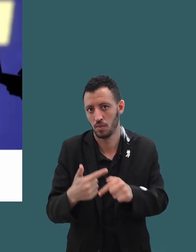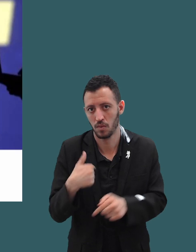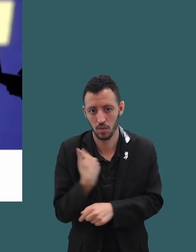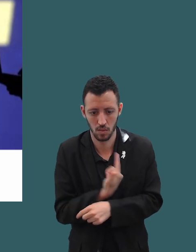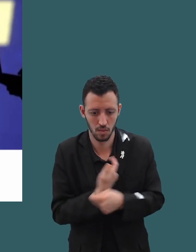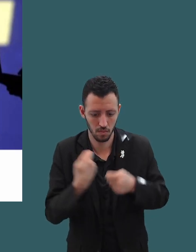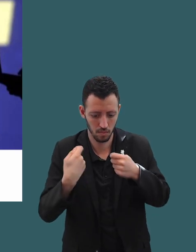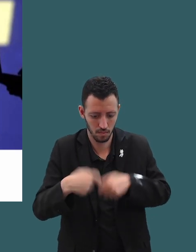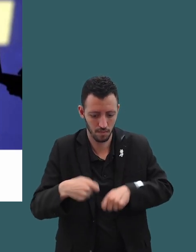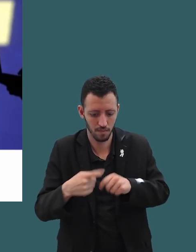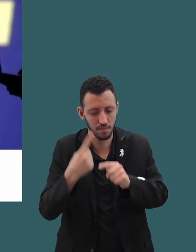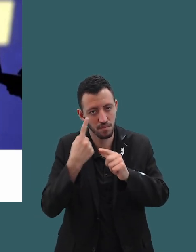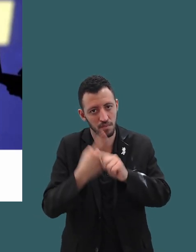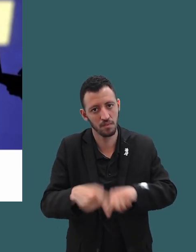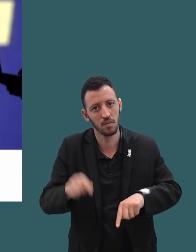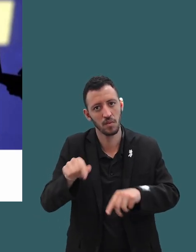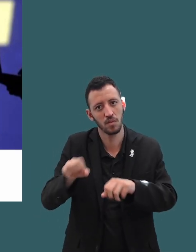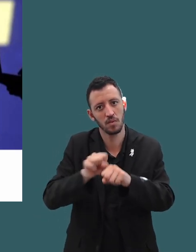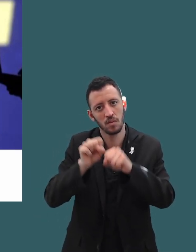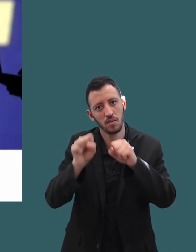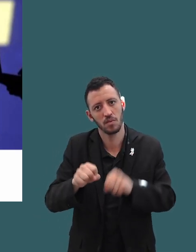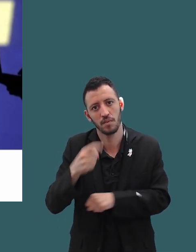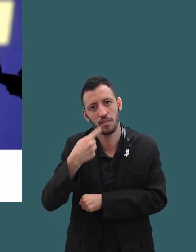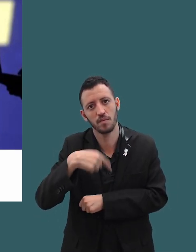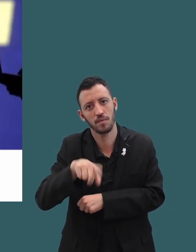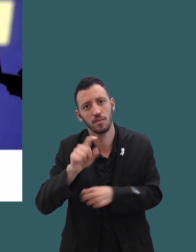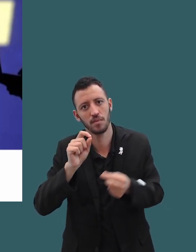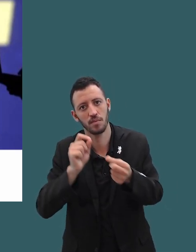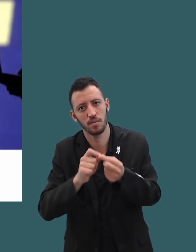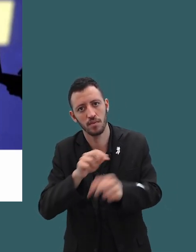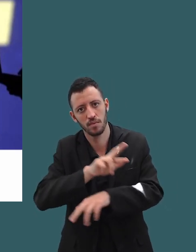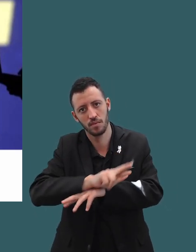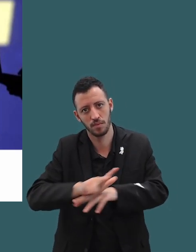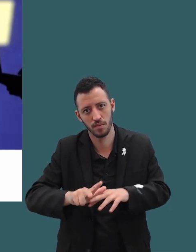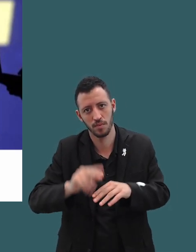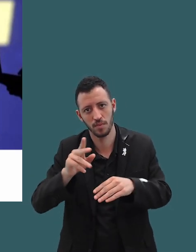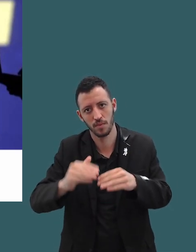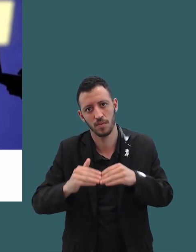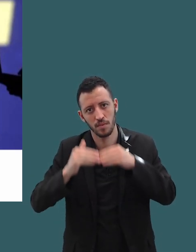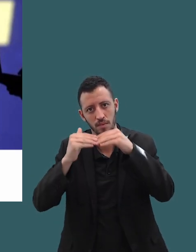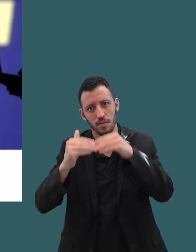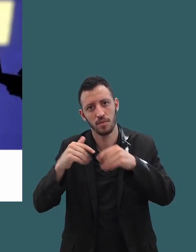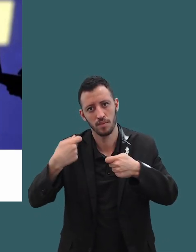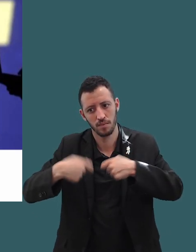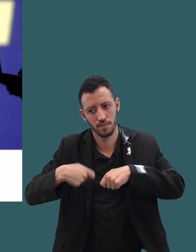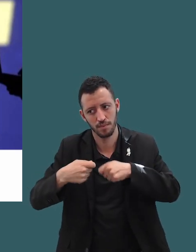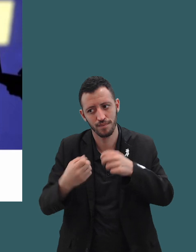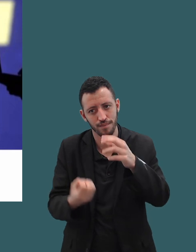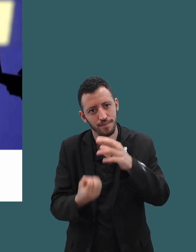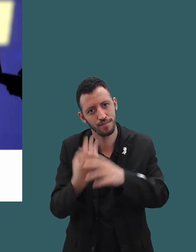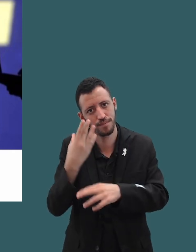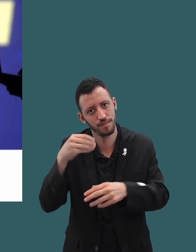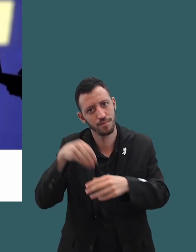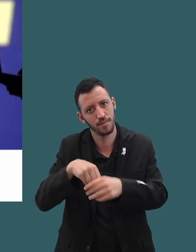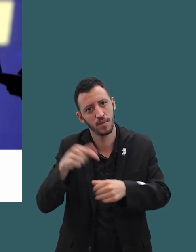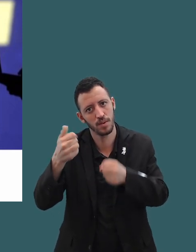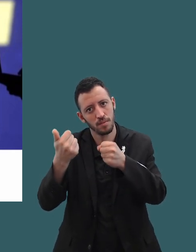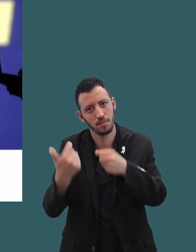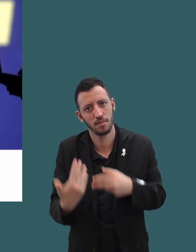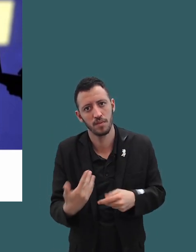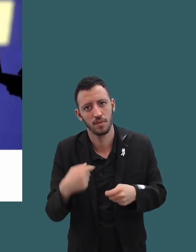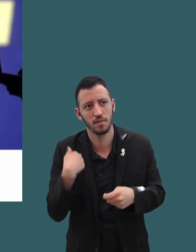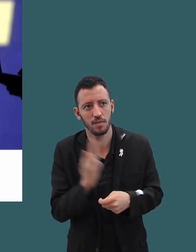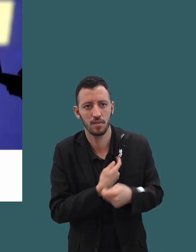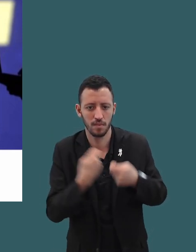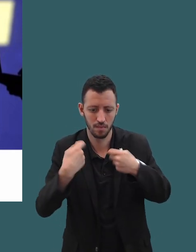gente precisa de um combate sistêmico, um combate que vá em várias frentes. A gente precisa desconstruir essas narrativas. A